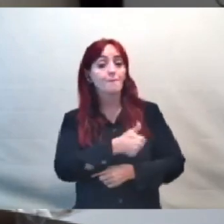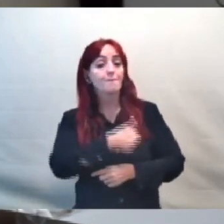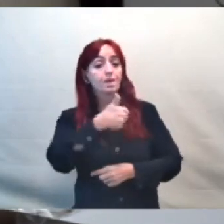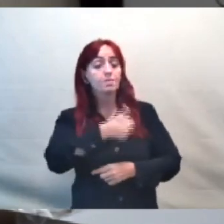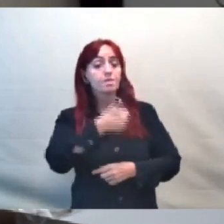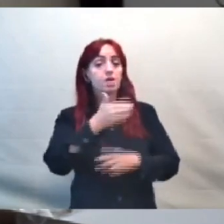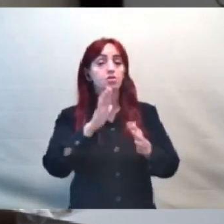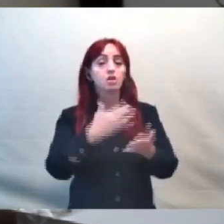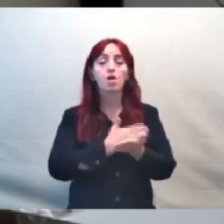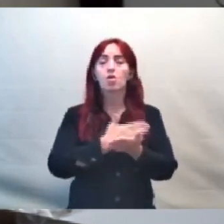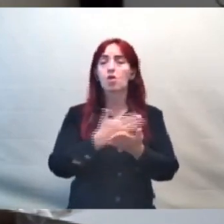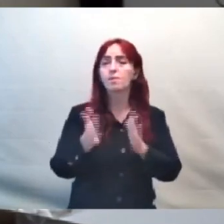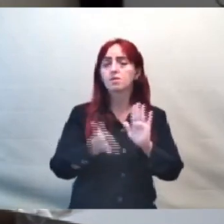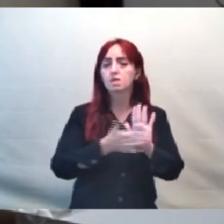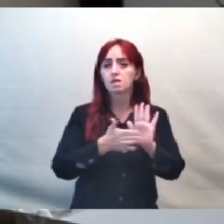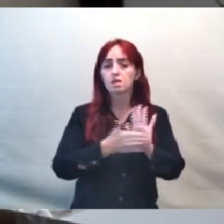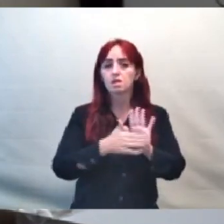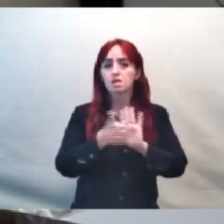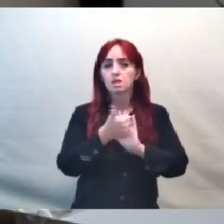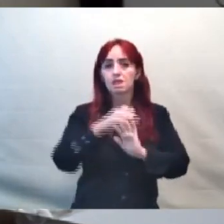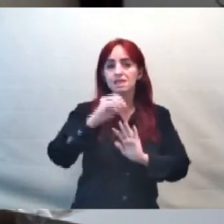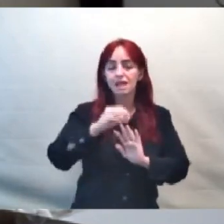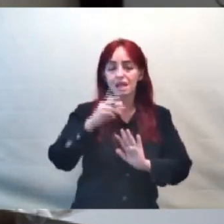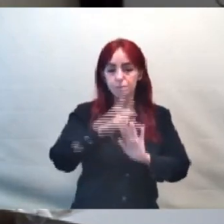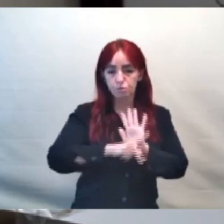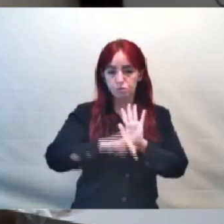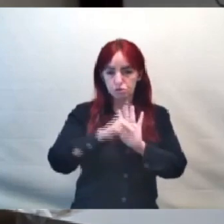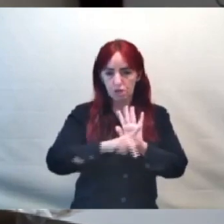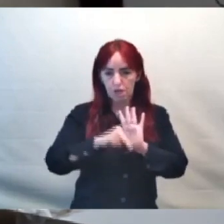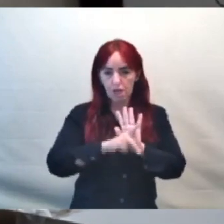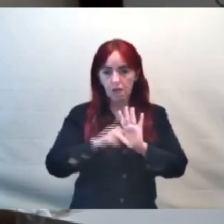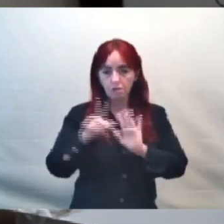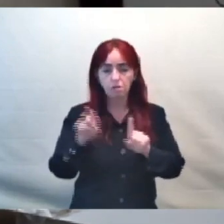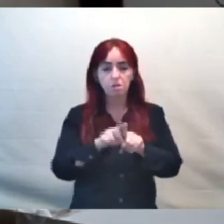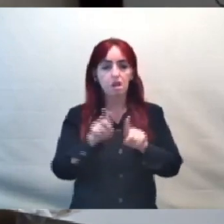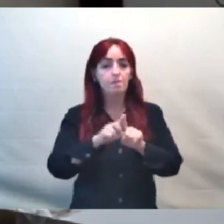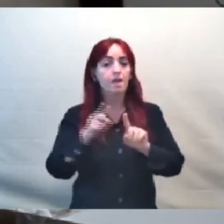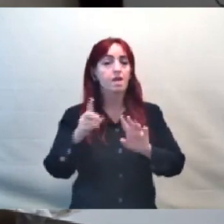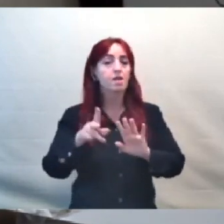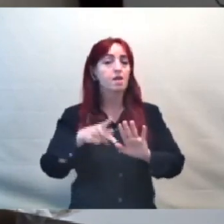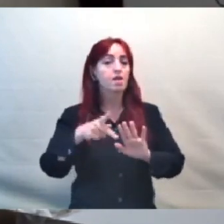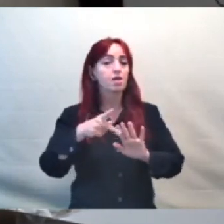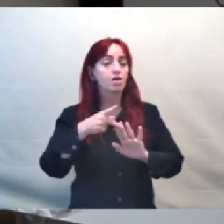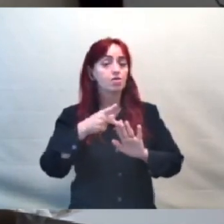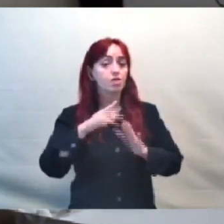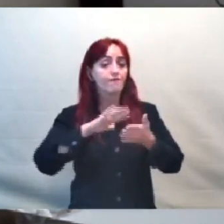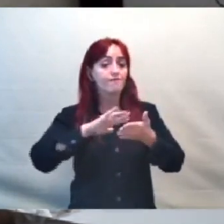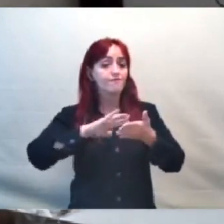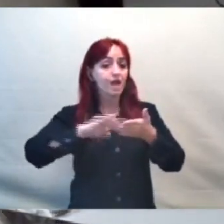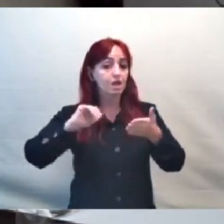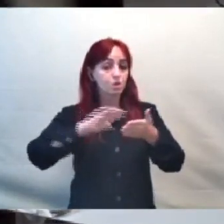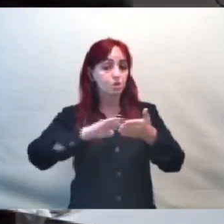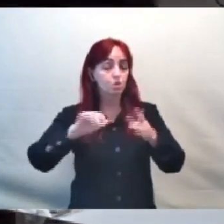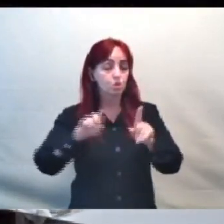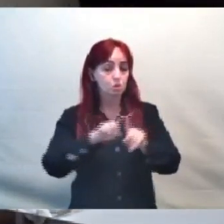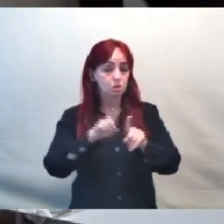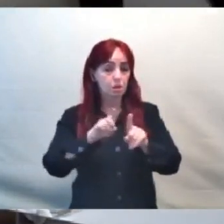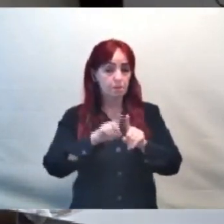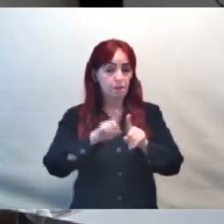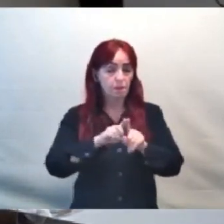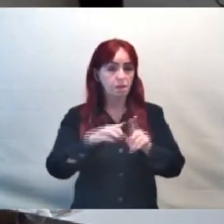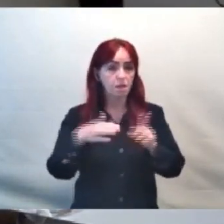10 projetos e alguns vetos, que deverão ser todos votados até a segunda-feira, dia